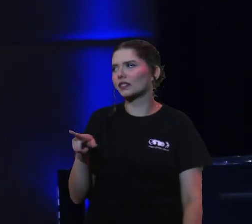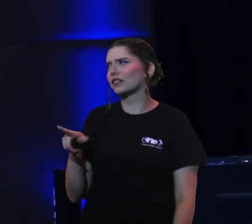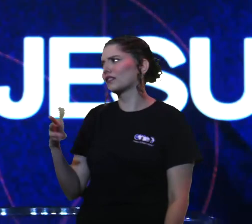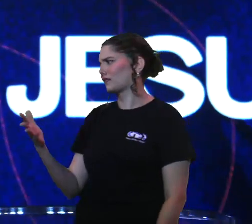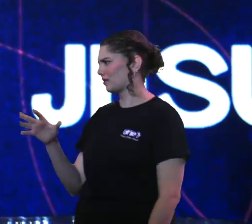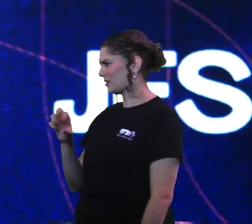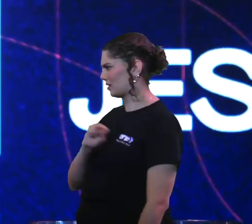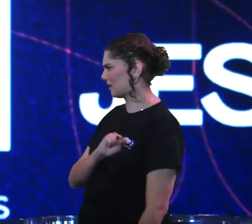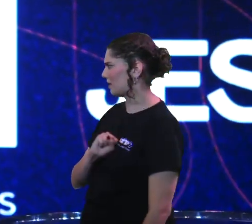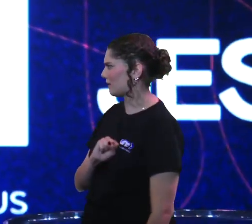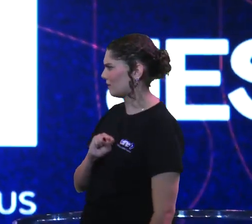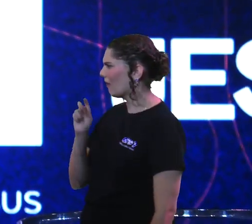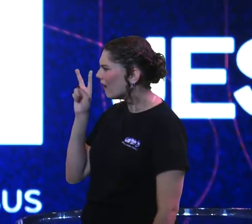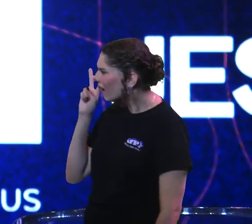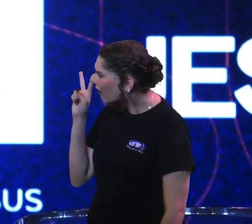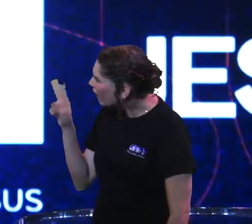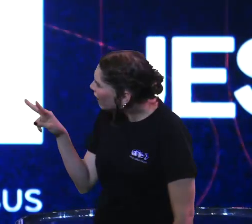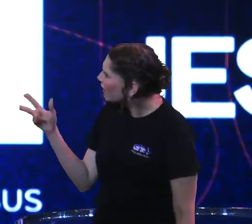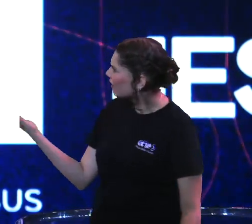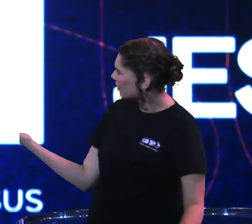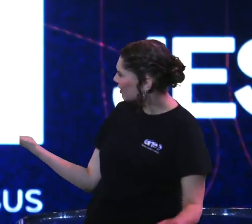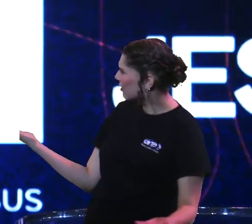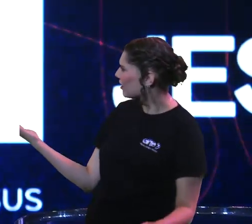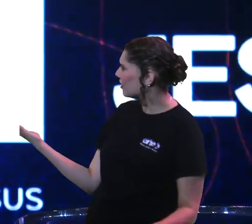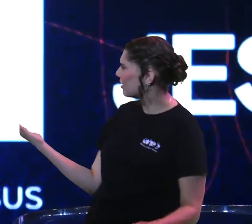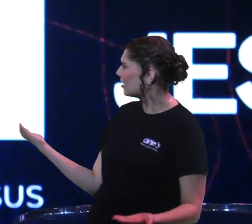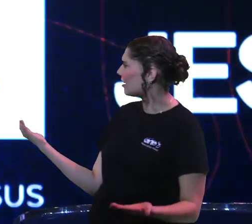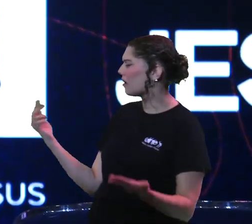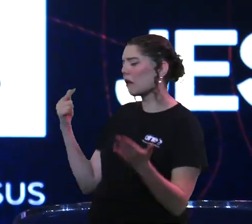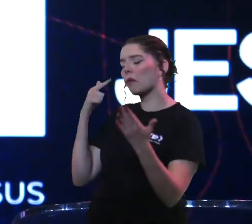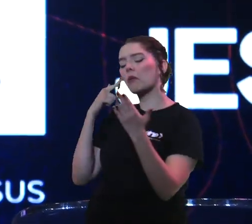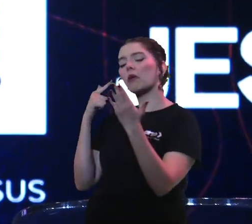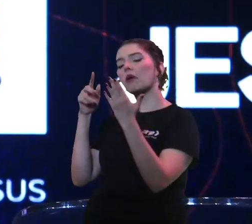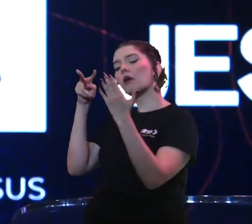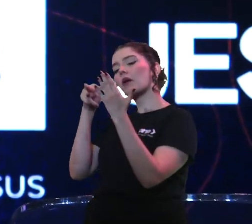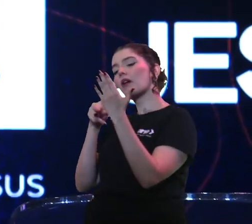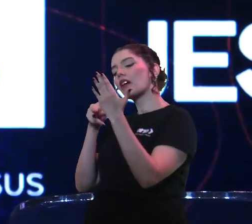vem bem pertinho, olha você no reflexo dos meus olhos.